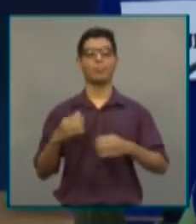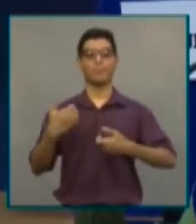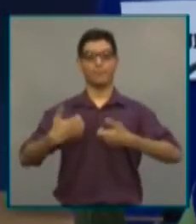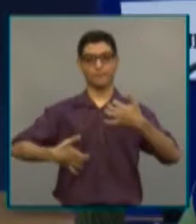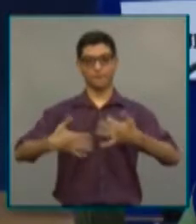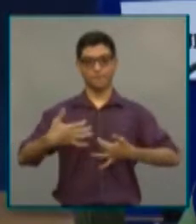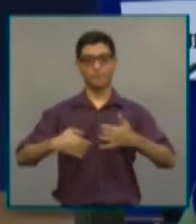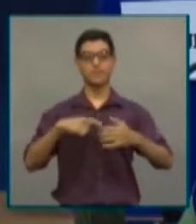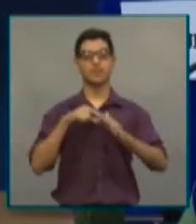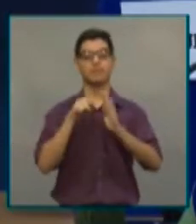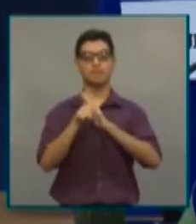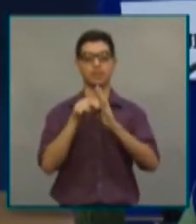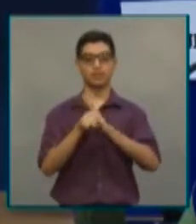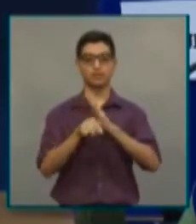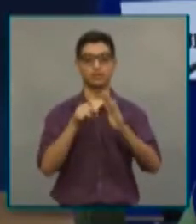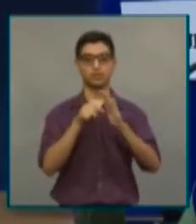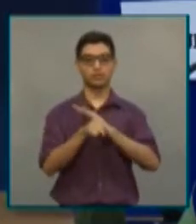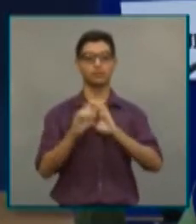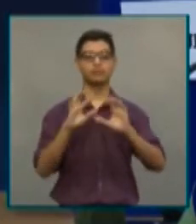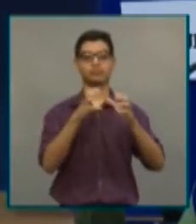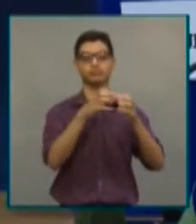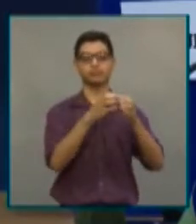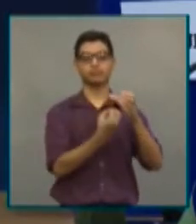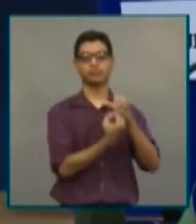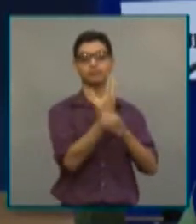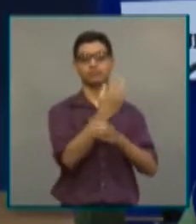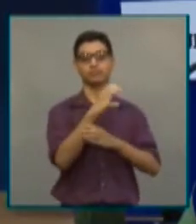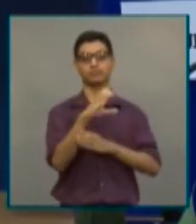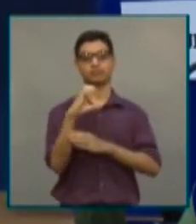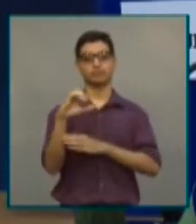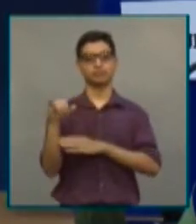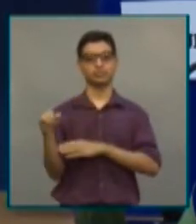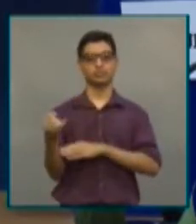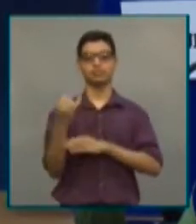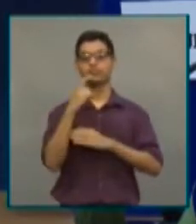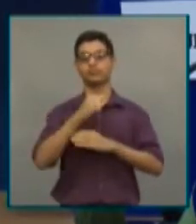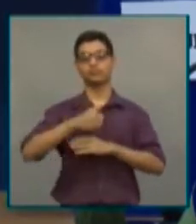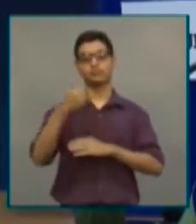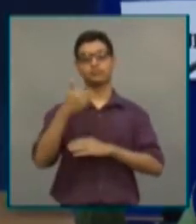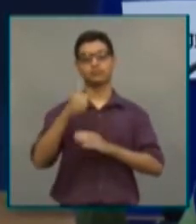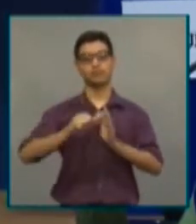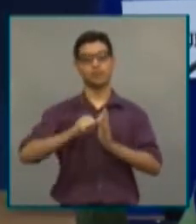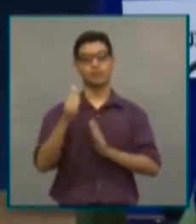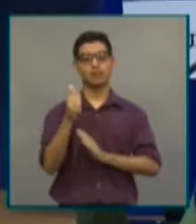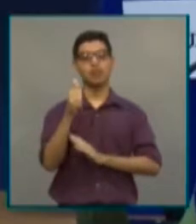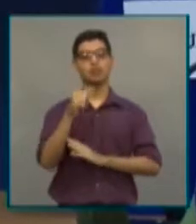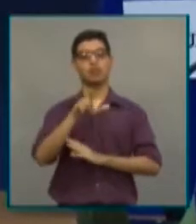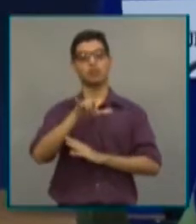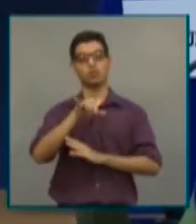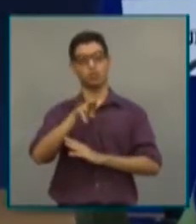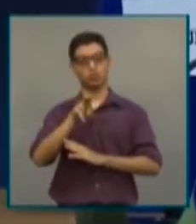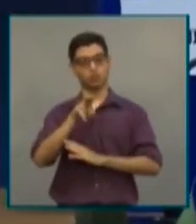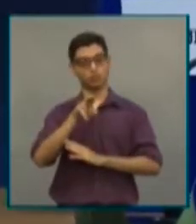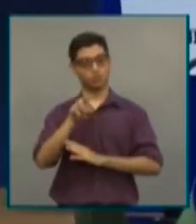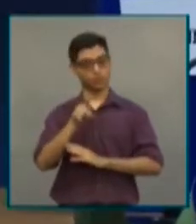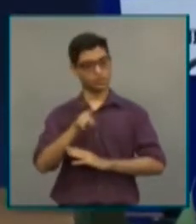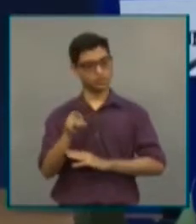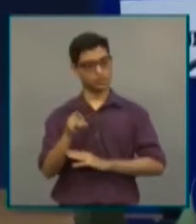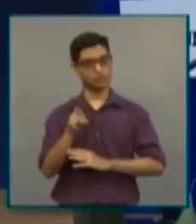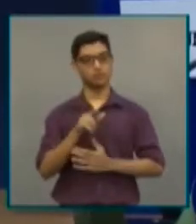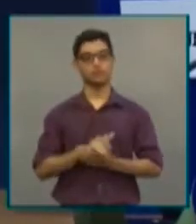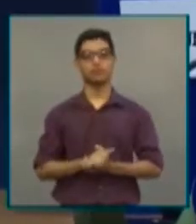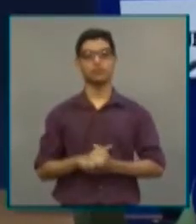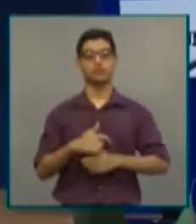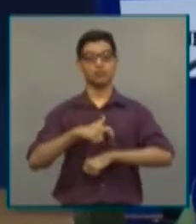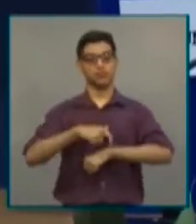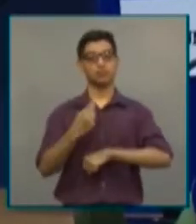A primeira pergunta será respondida pelo candidato Luiz Antônio Lima. O candidato terá 1 minuto e meio para responder. E aí